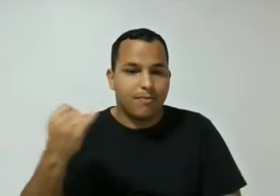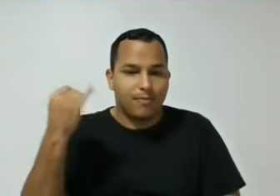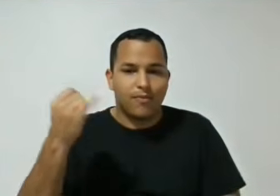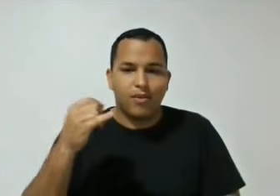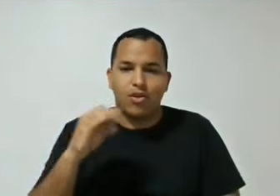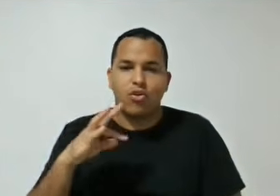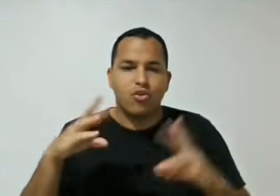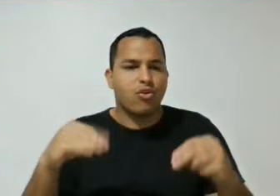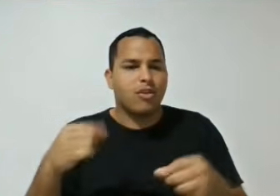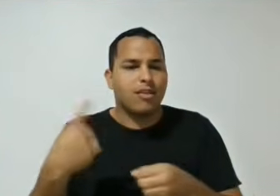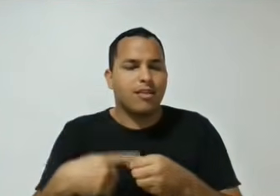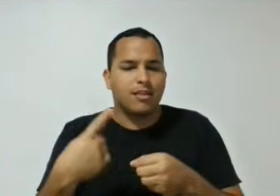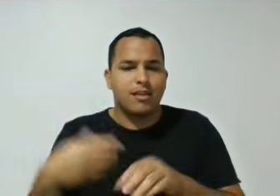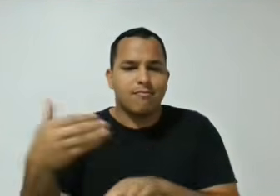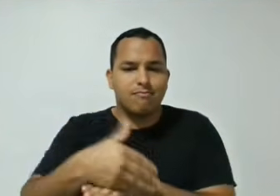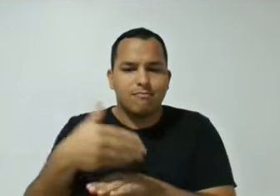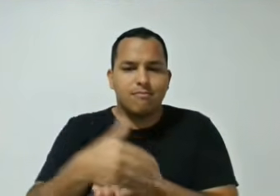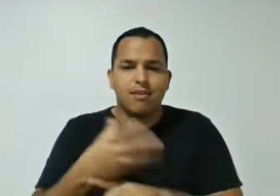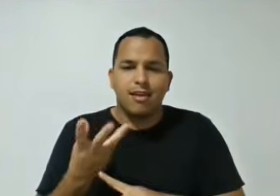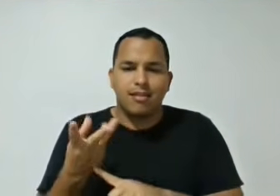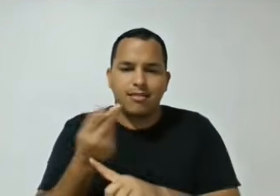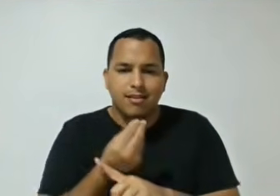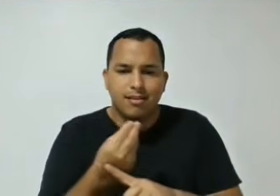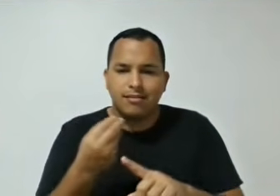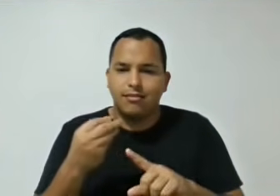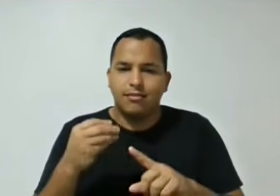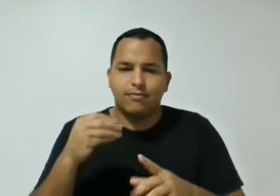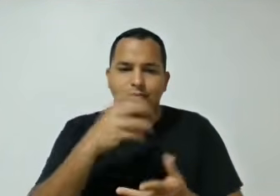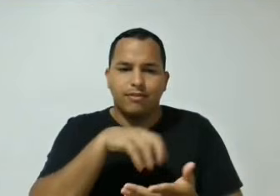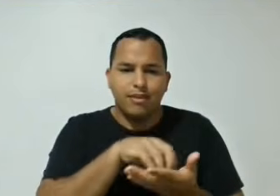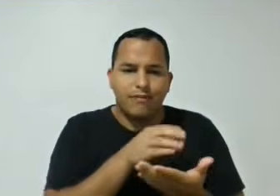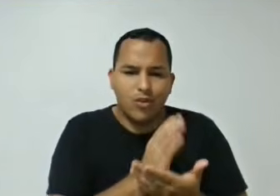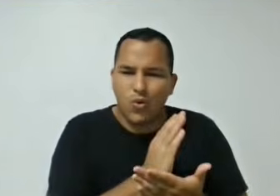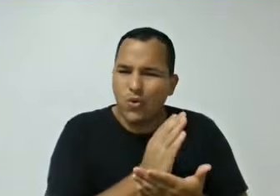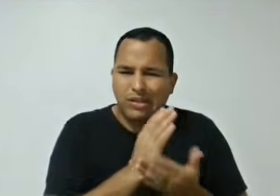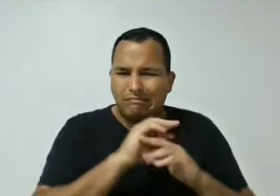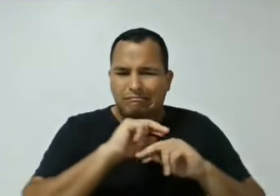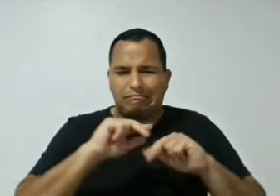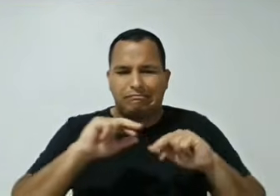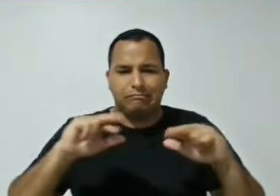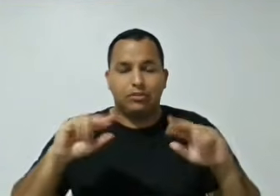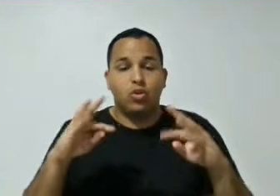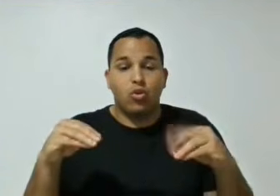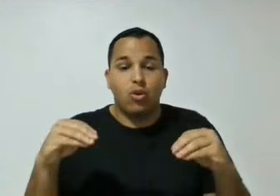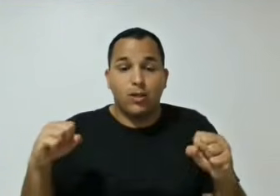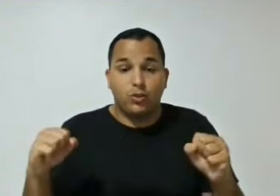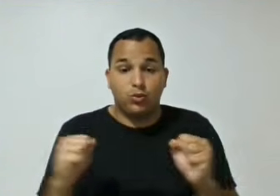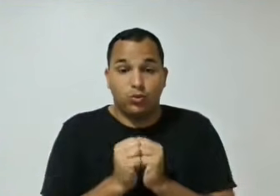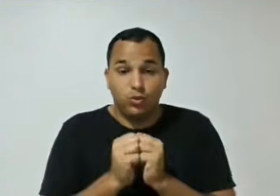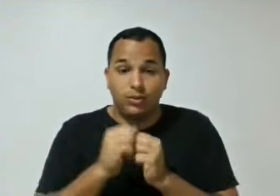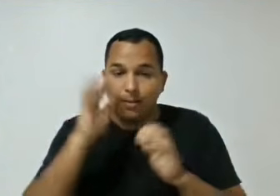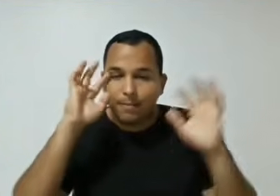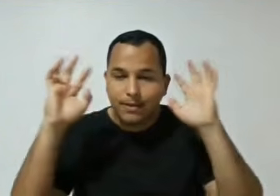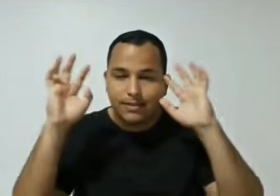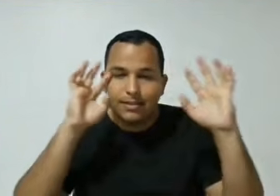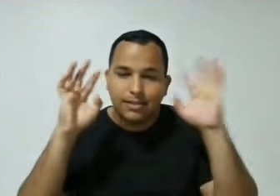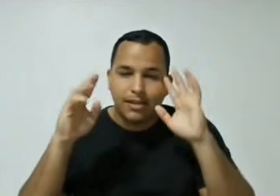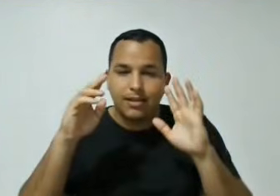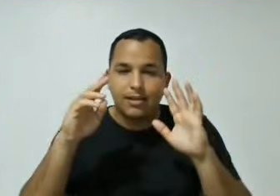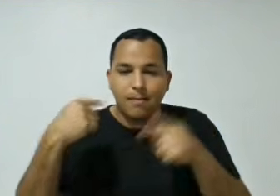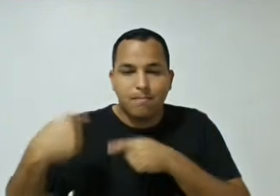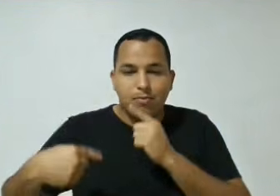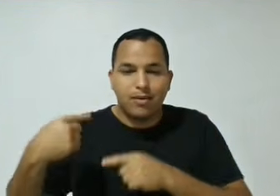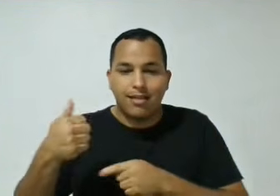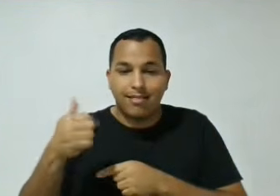participe, artistas, público, servidores, que todos nós estejamos juntos para poder pensar essa política para os próximos 10